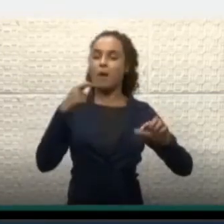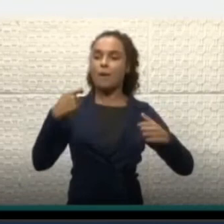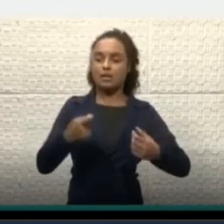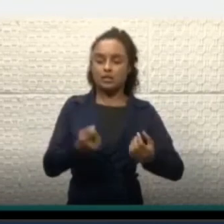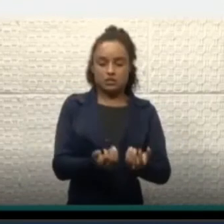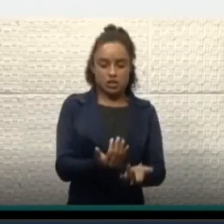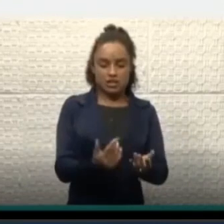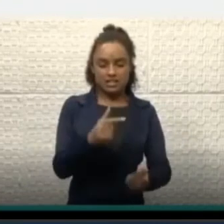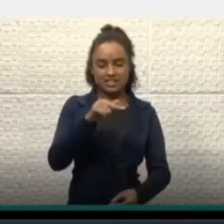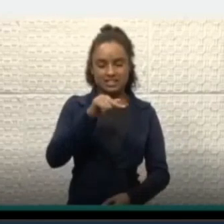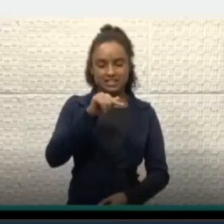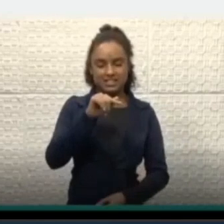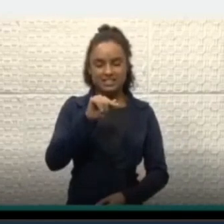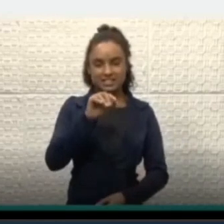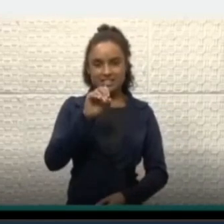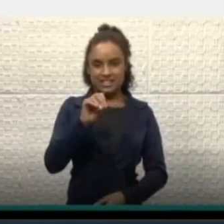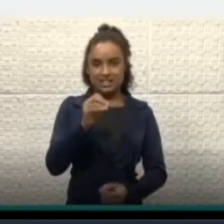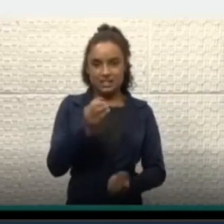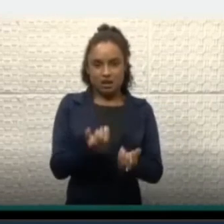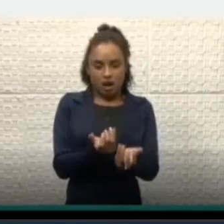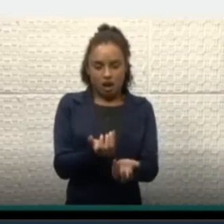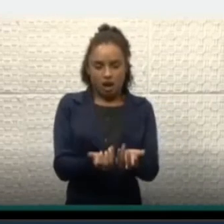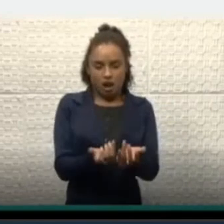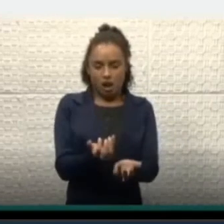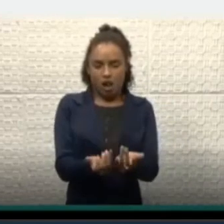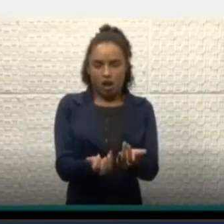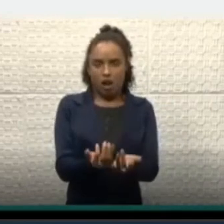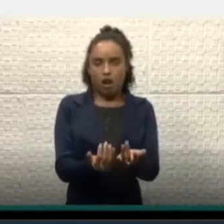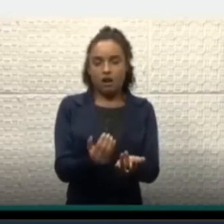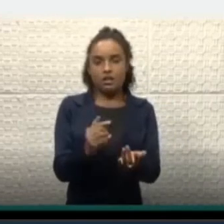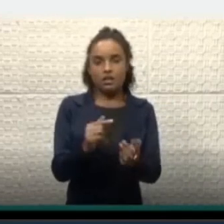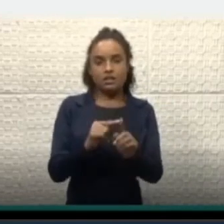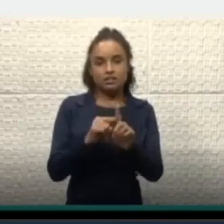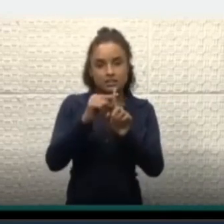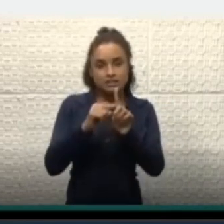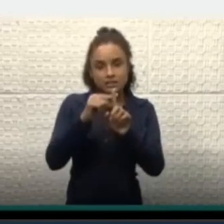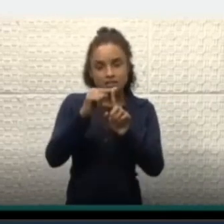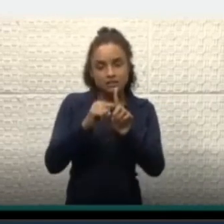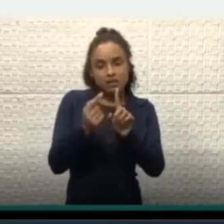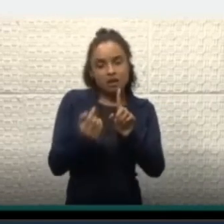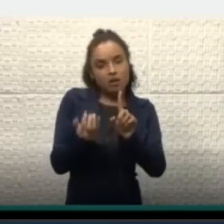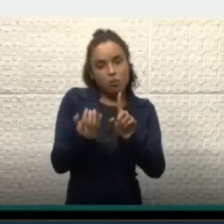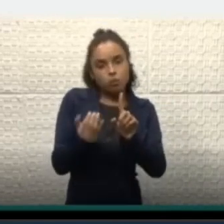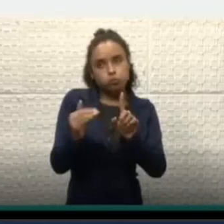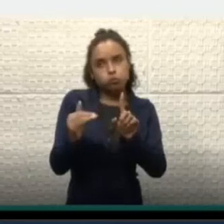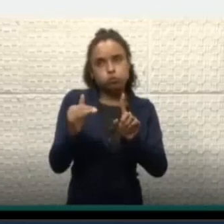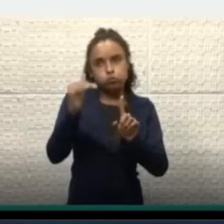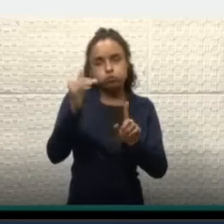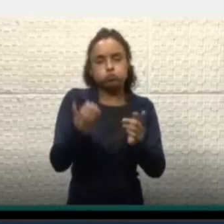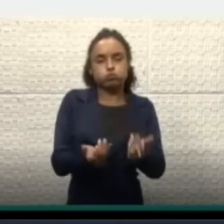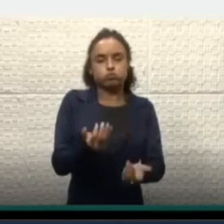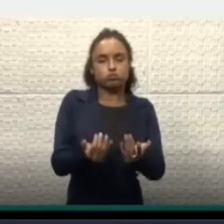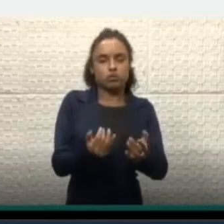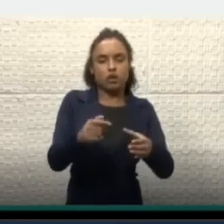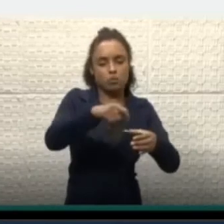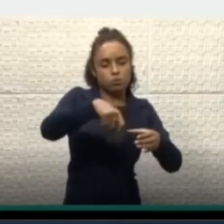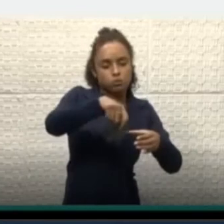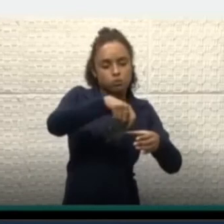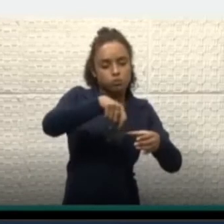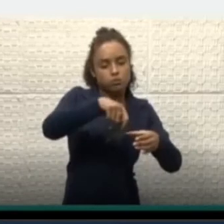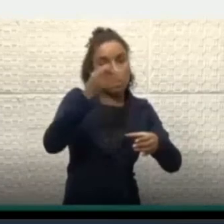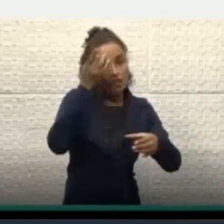quê? Nessa temperatura vai ficar mais fácil diluir o açúcar. Então, a temperatura ajuda no processo de diluição.